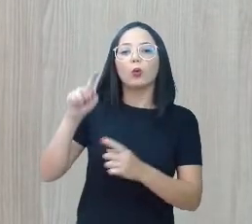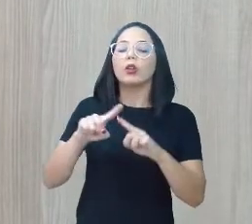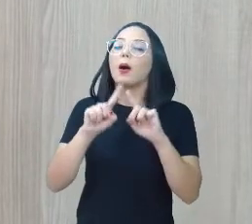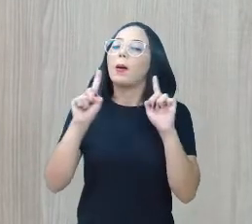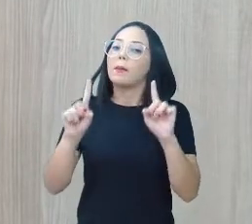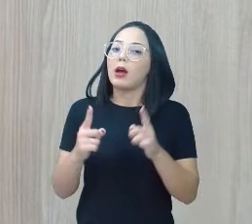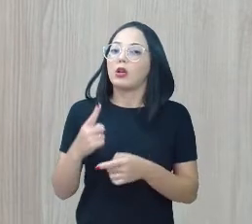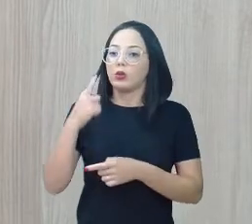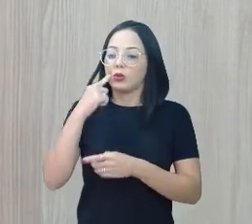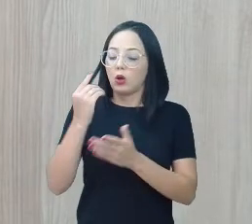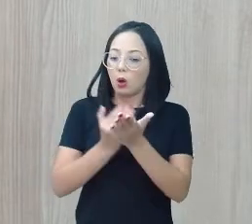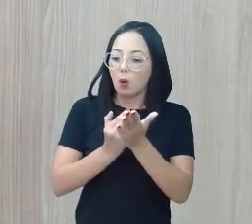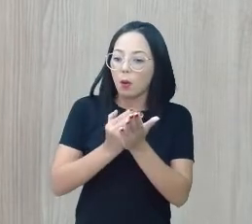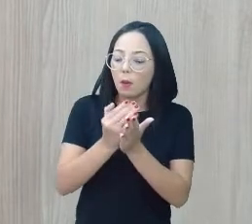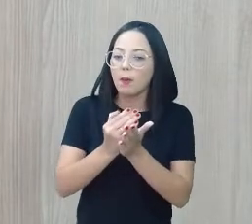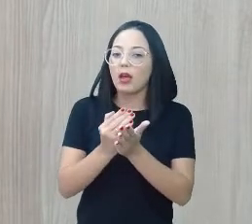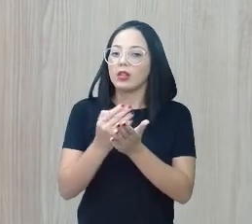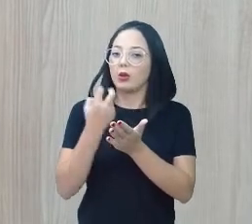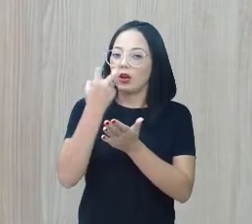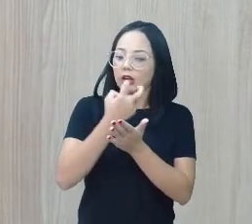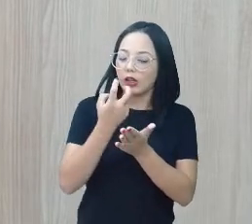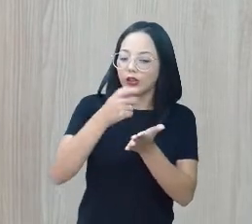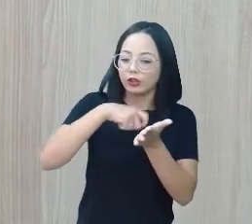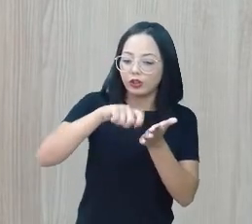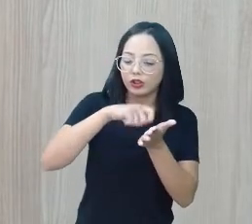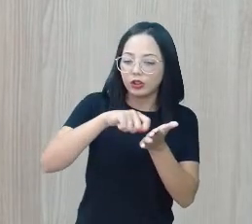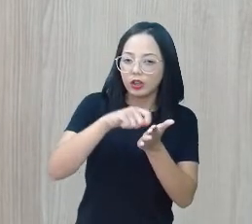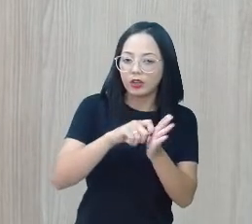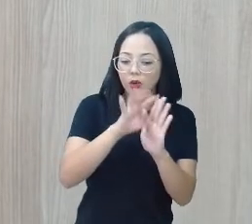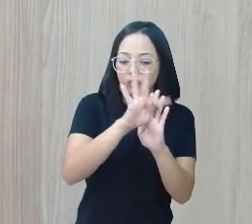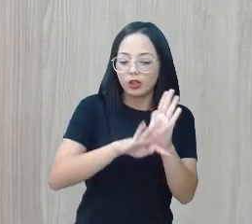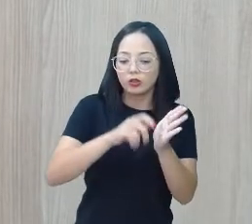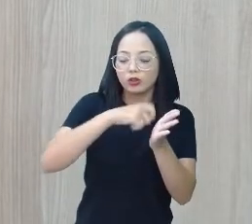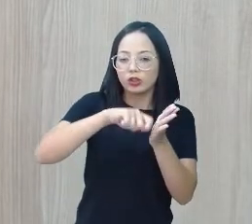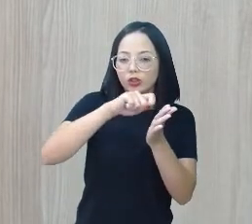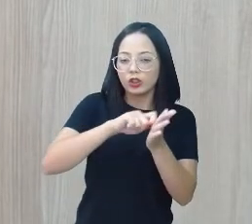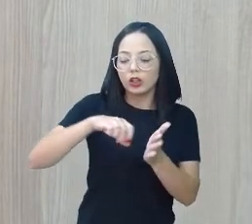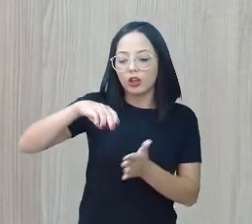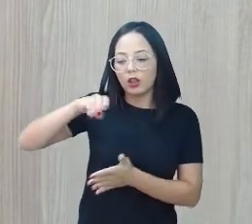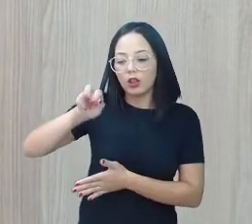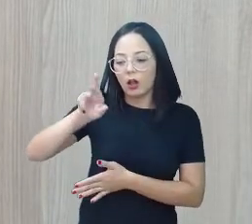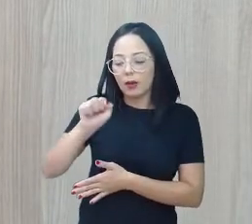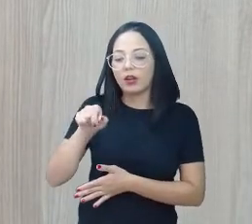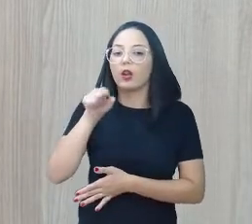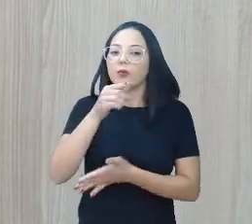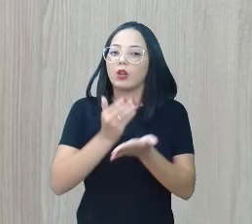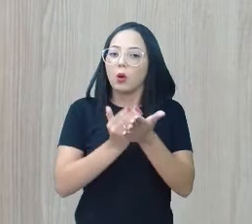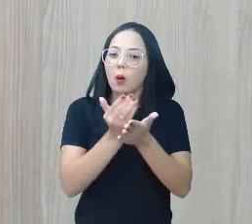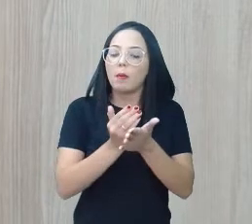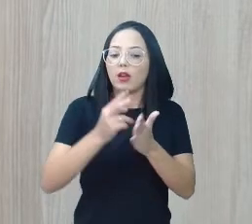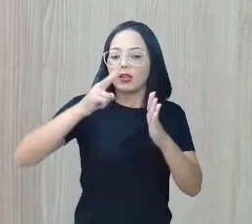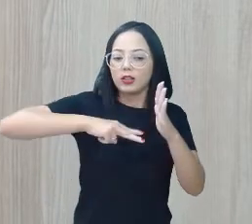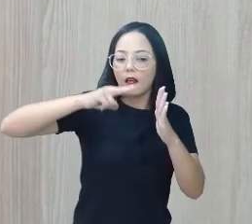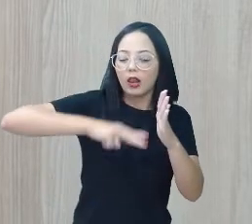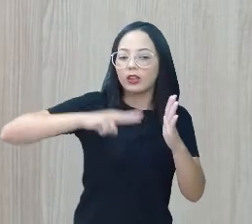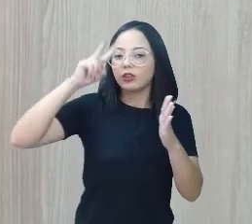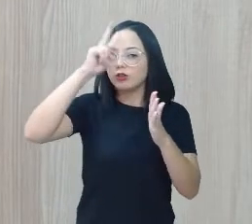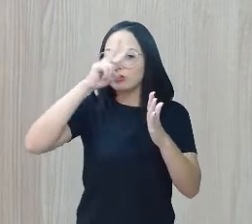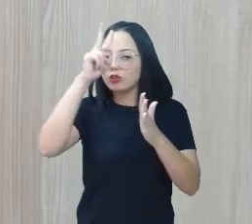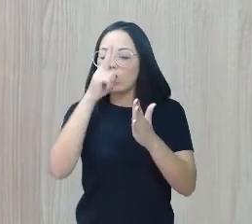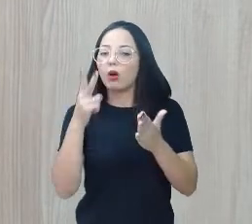quando ela passa da oralidade e vai para o texto, né, Maria? A partir do momento em que você começar a ler muitas